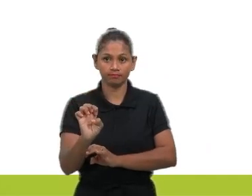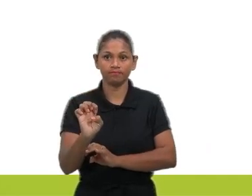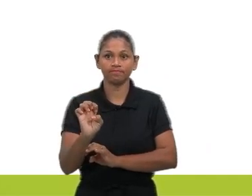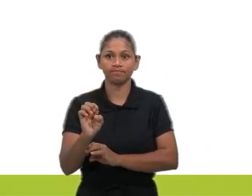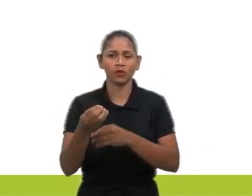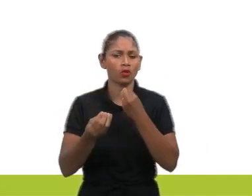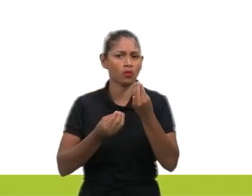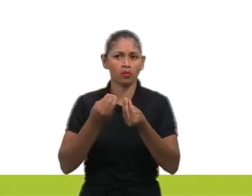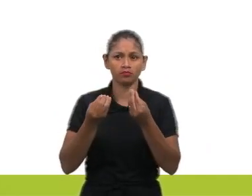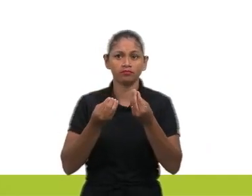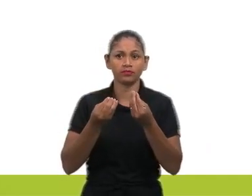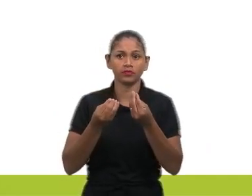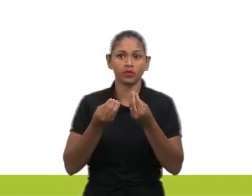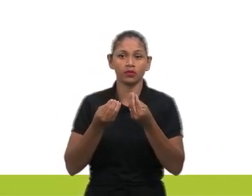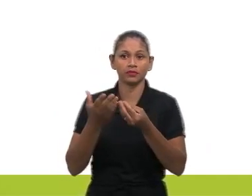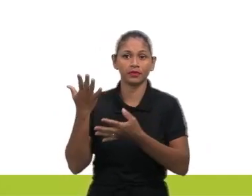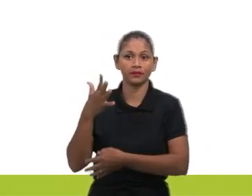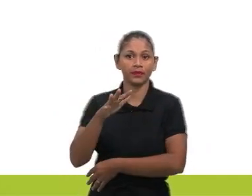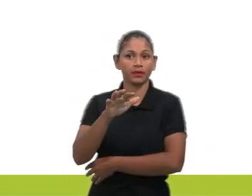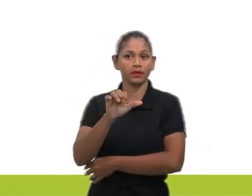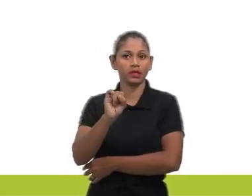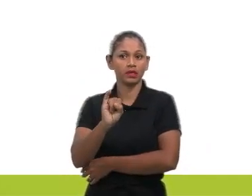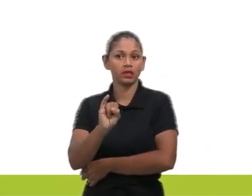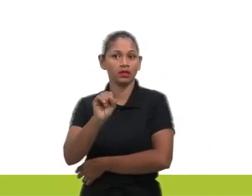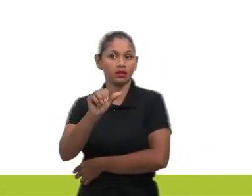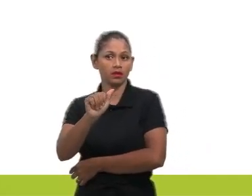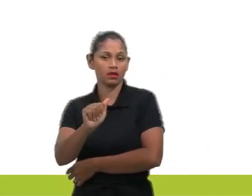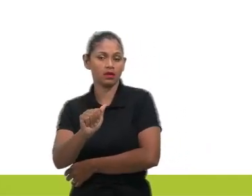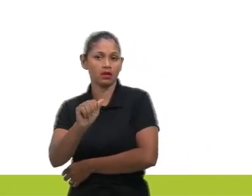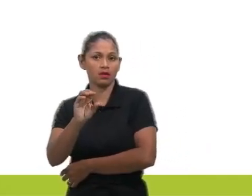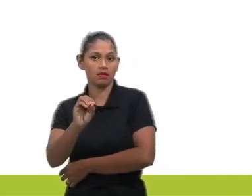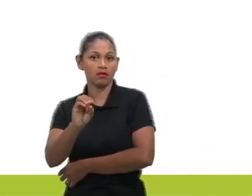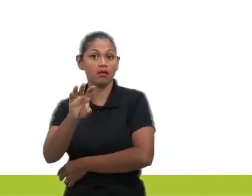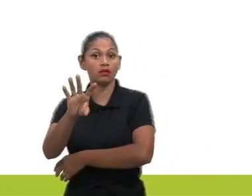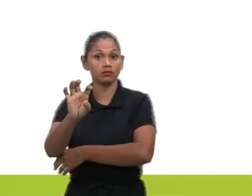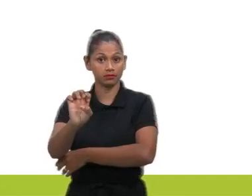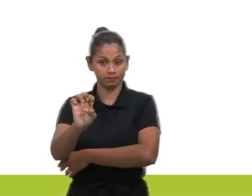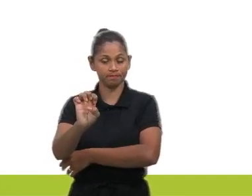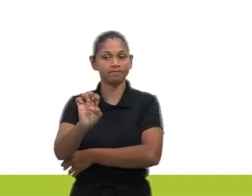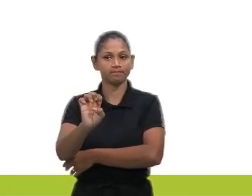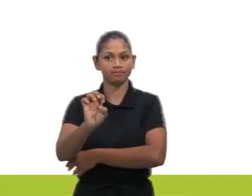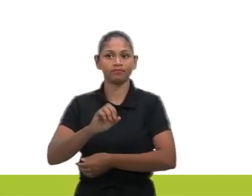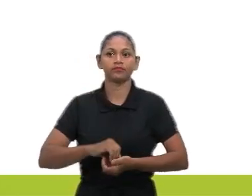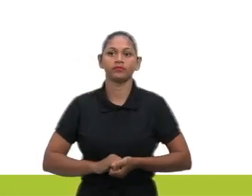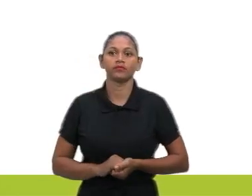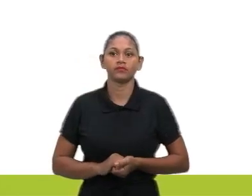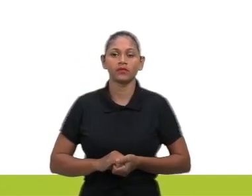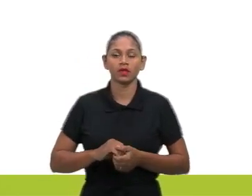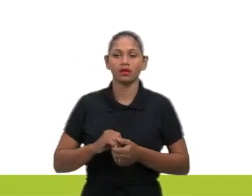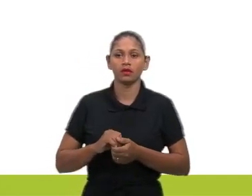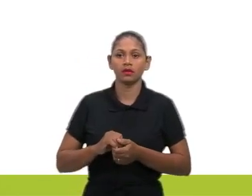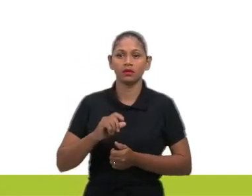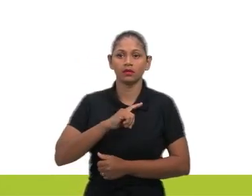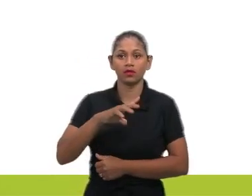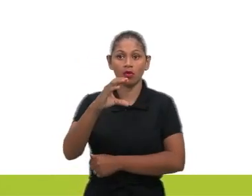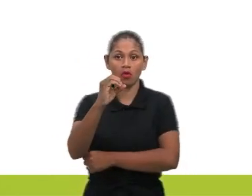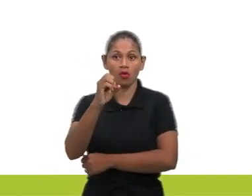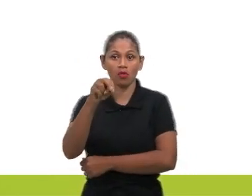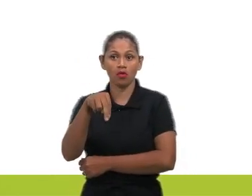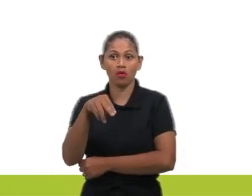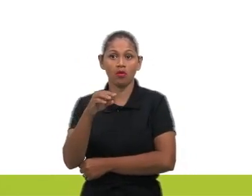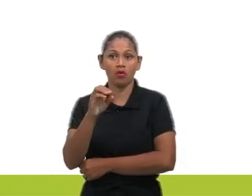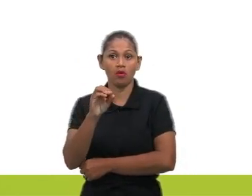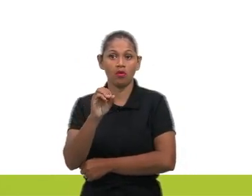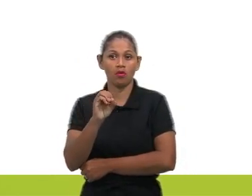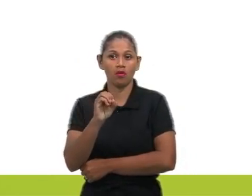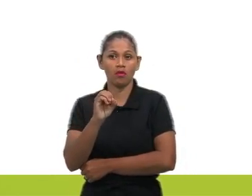tenho I, A, O e E. Quem são as consoantes? Eu tenho M, P, T, T e R.